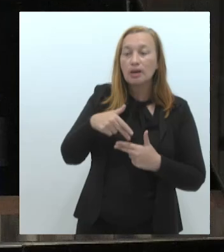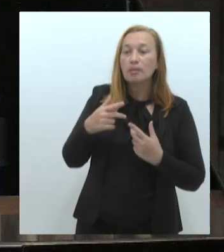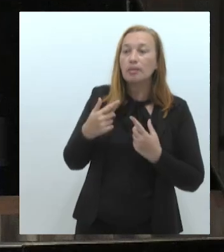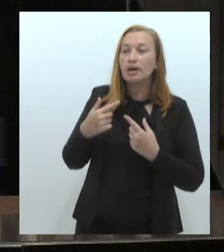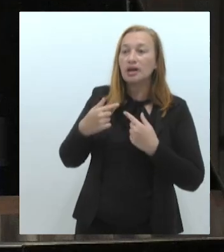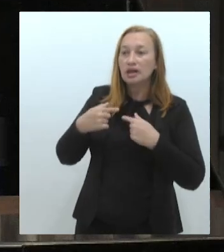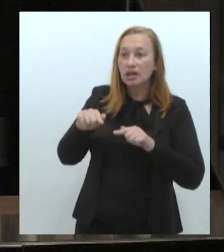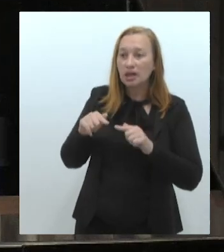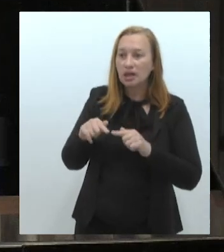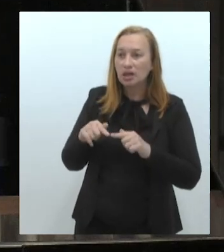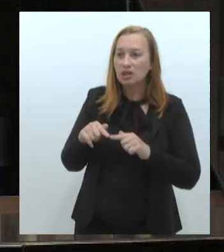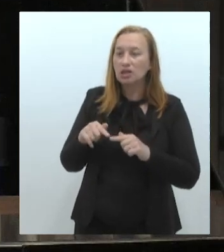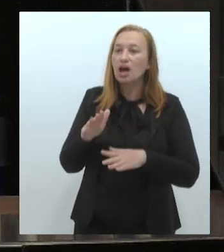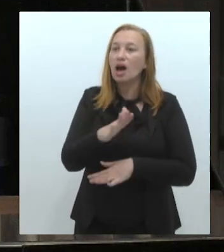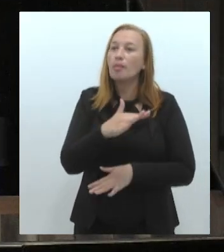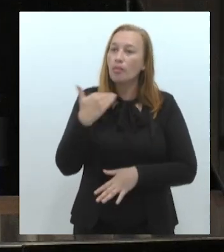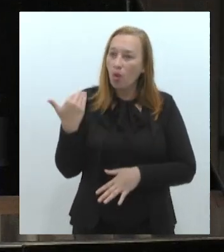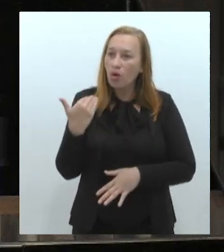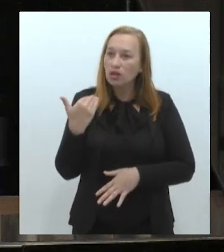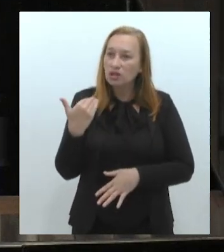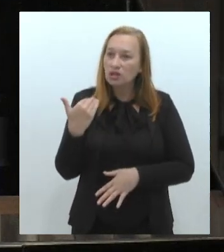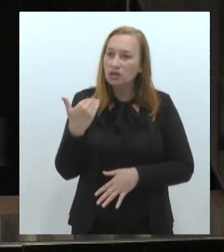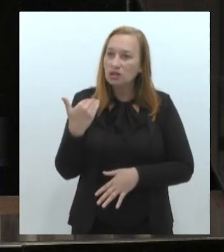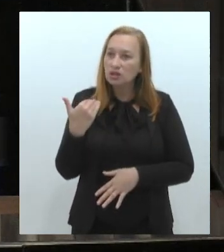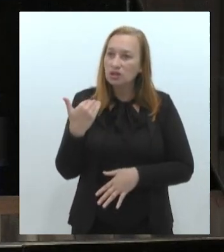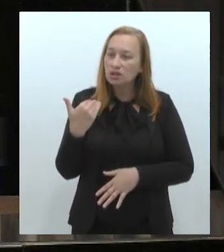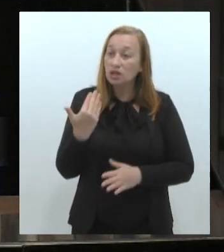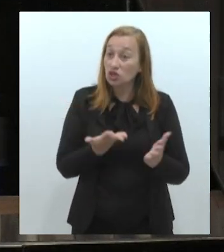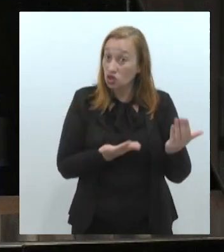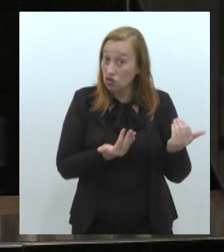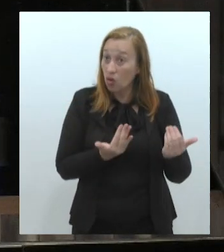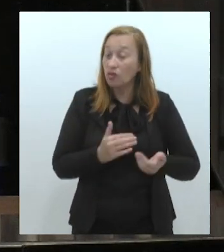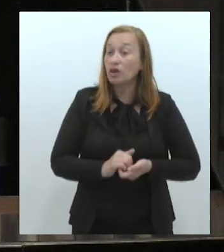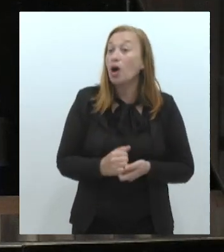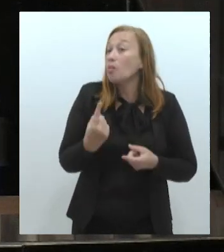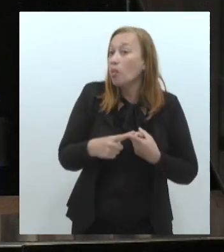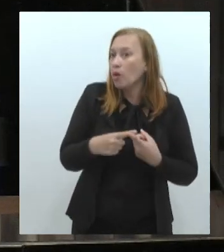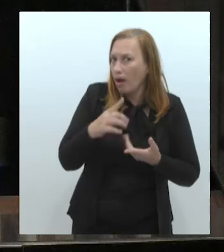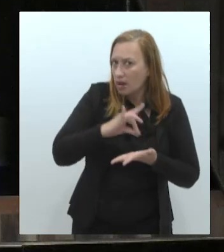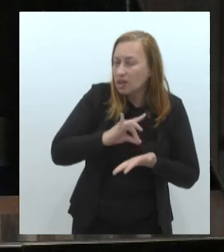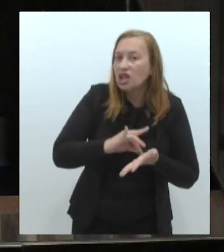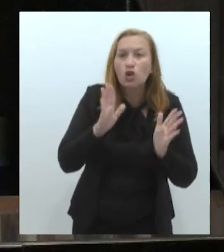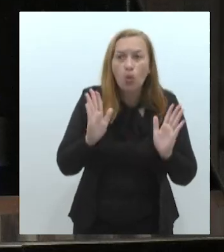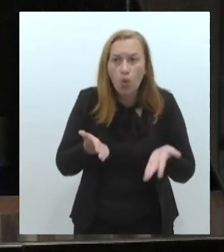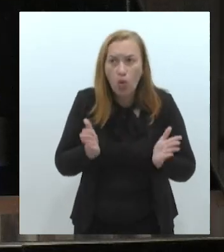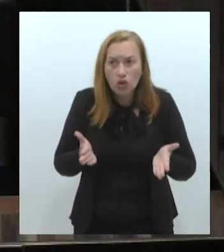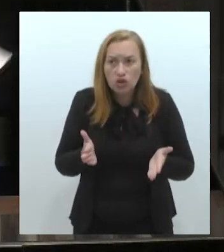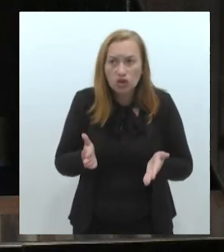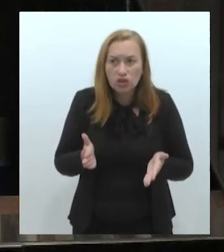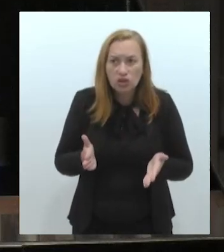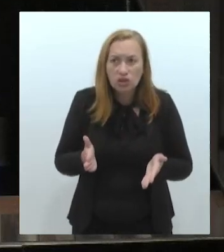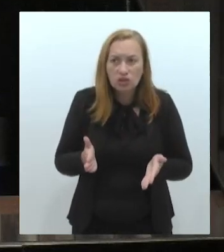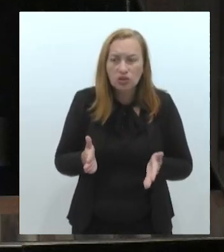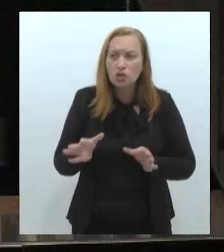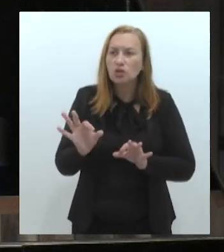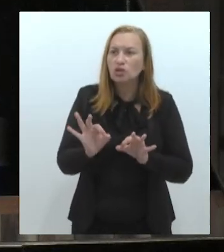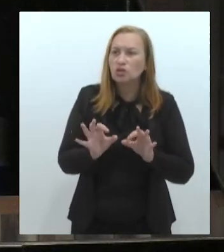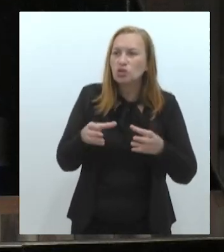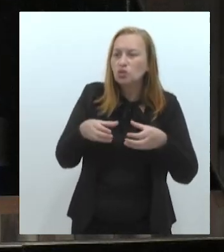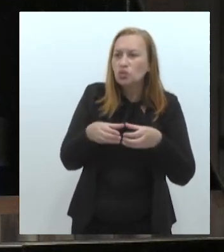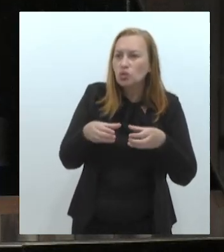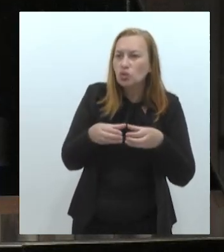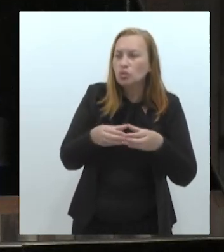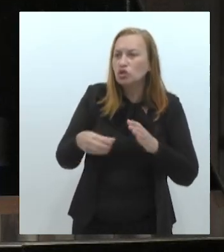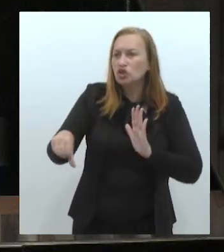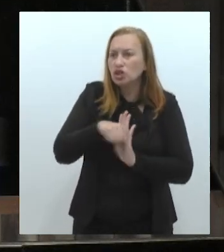criminalizar e sentenciar à morte esses jovens. Porque a realidade hoje é de organizações criminosas